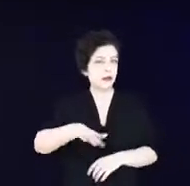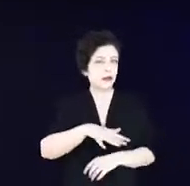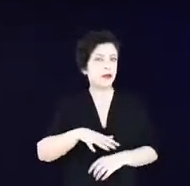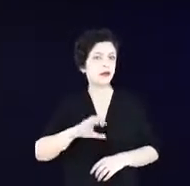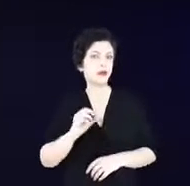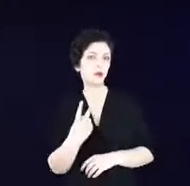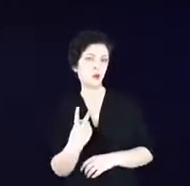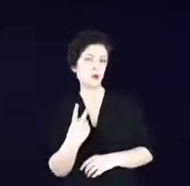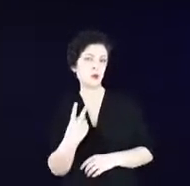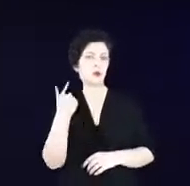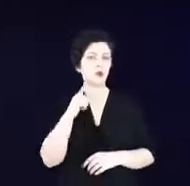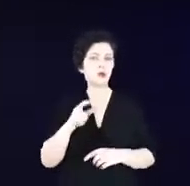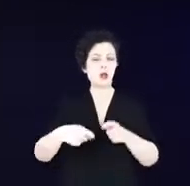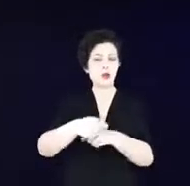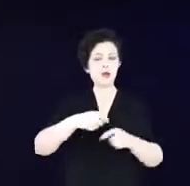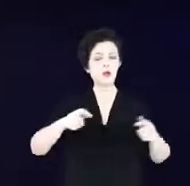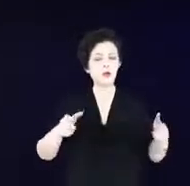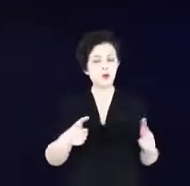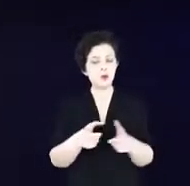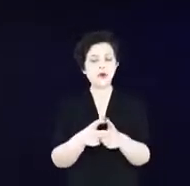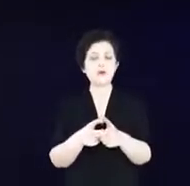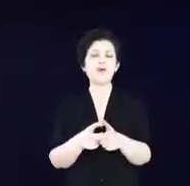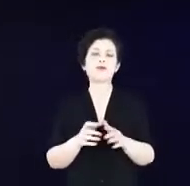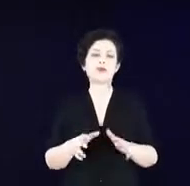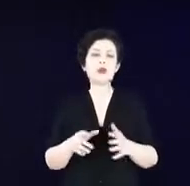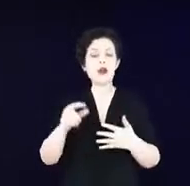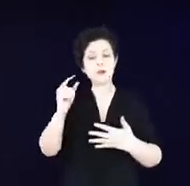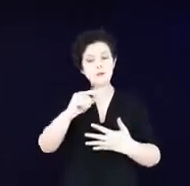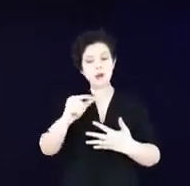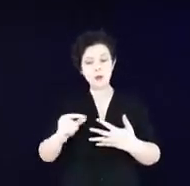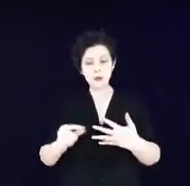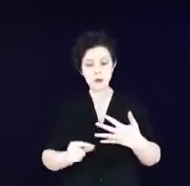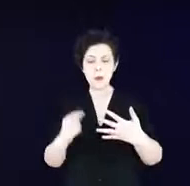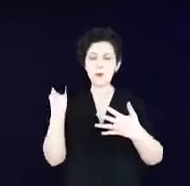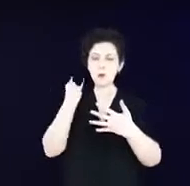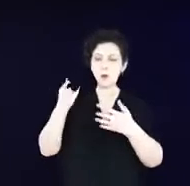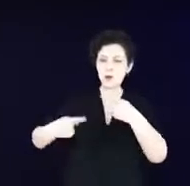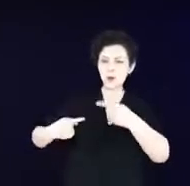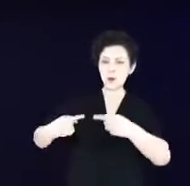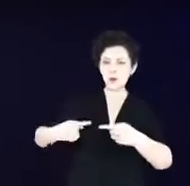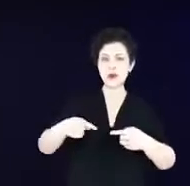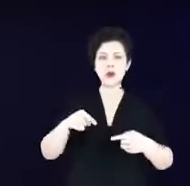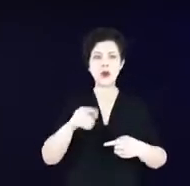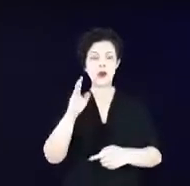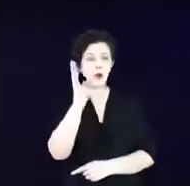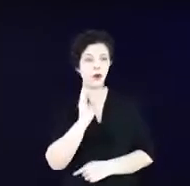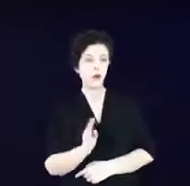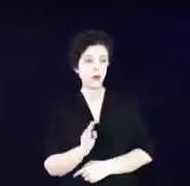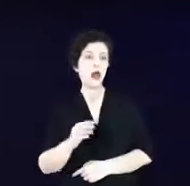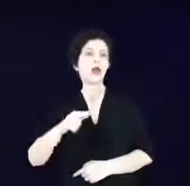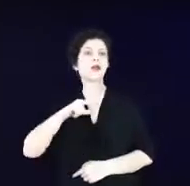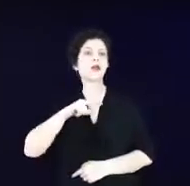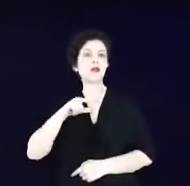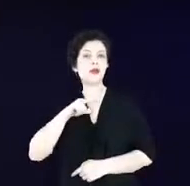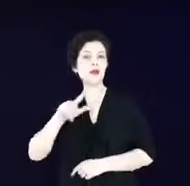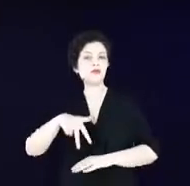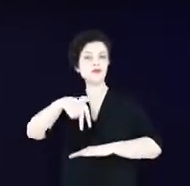na economia. Então, eu considero que esses aspectos foram muito importantes. O Brasil tem uma